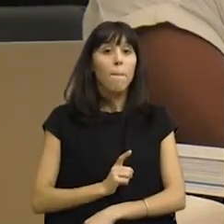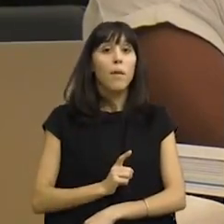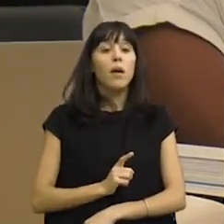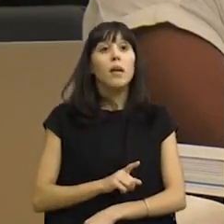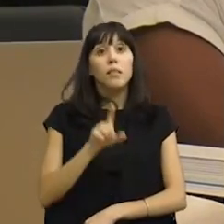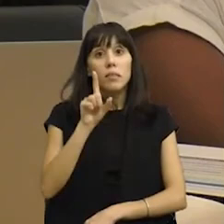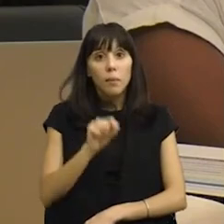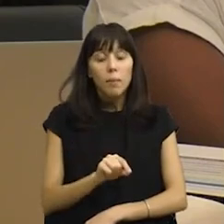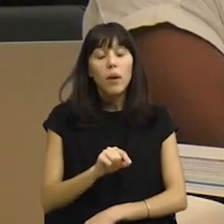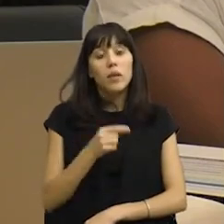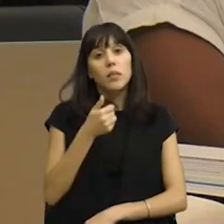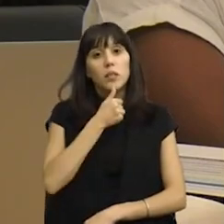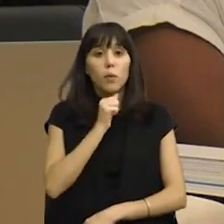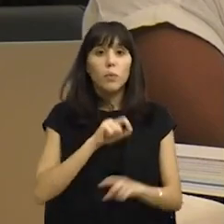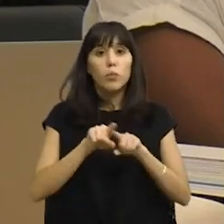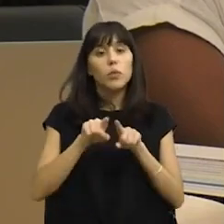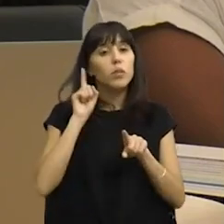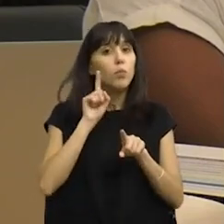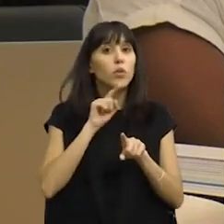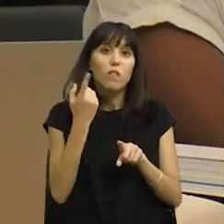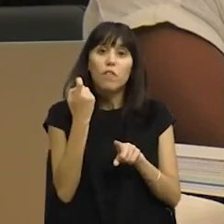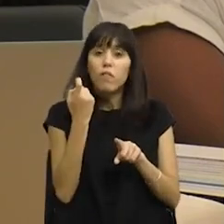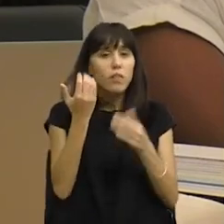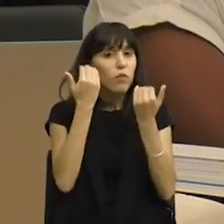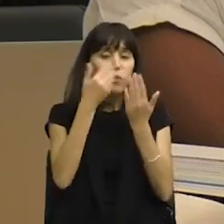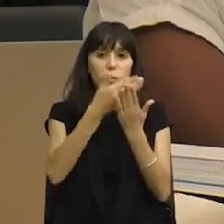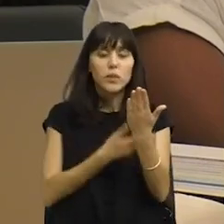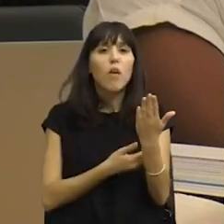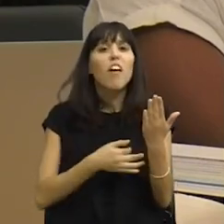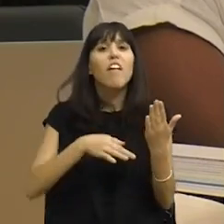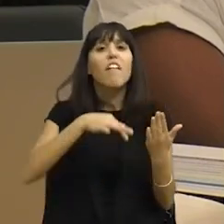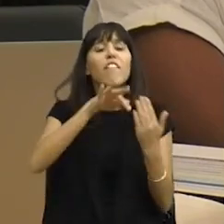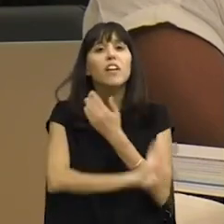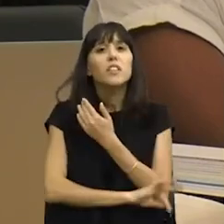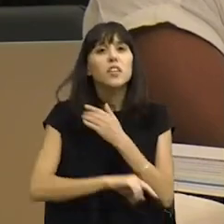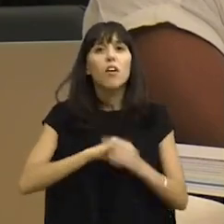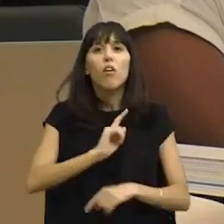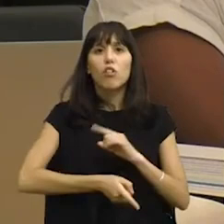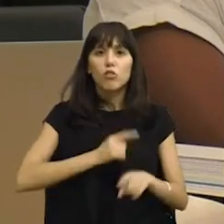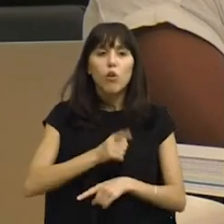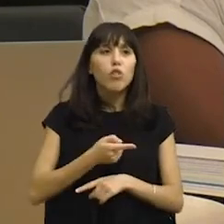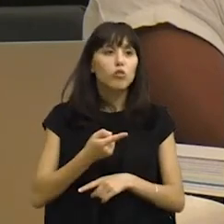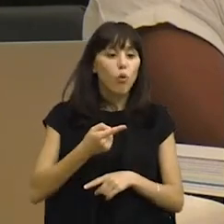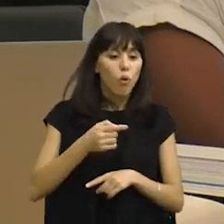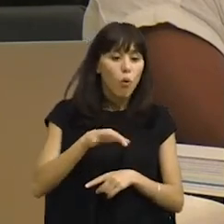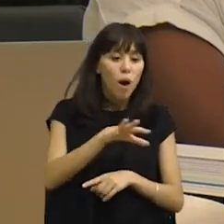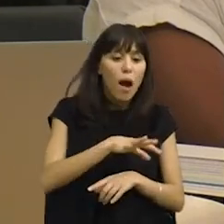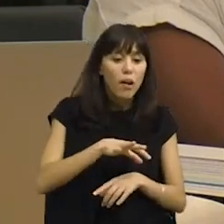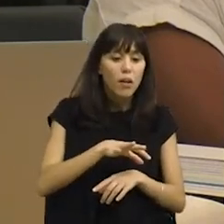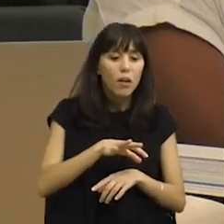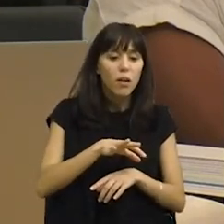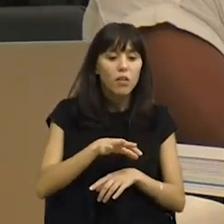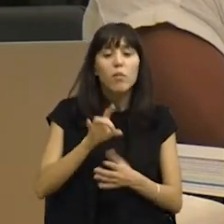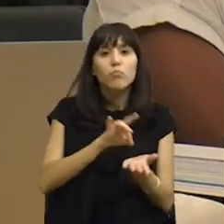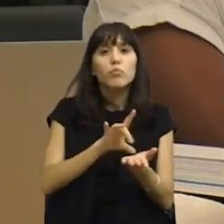faltam dados importantes para as decisões políticas relevantes. Em que freguesias é que, ou em que subseções estatísticas é que houve